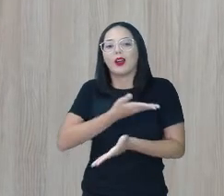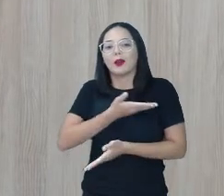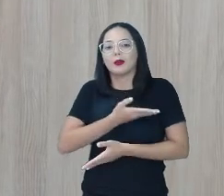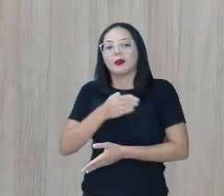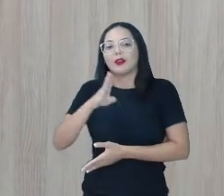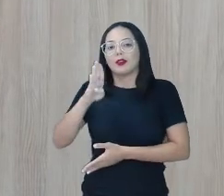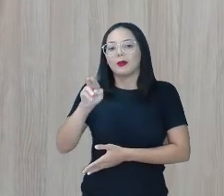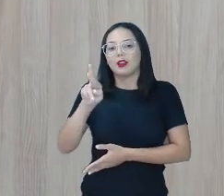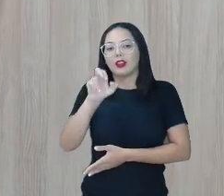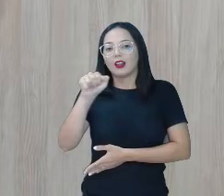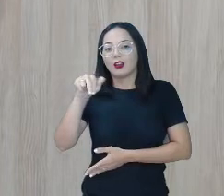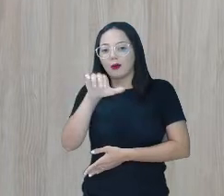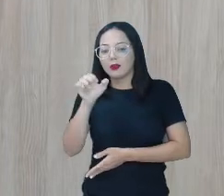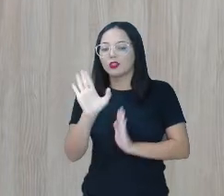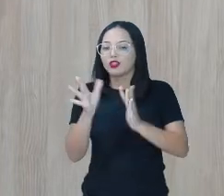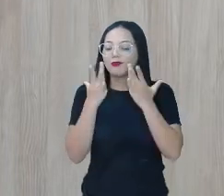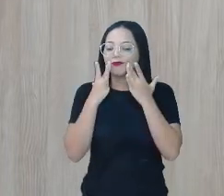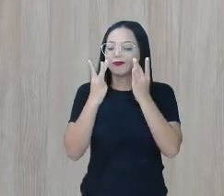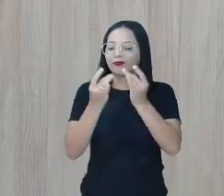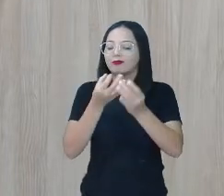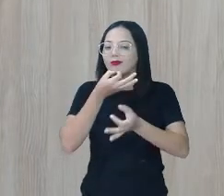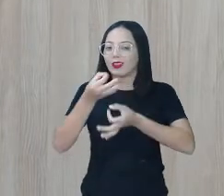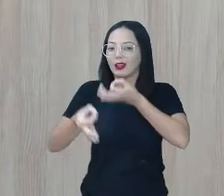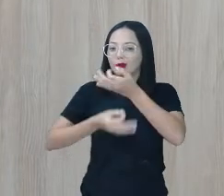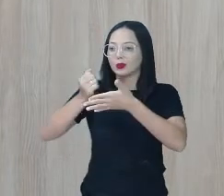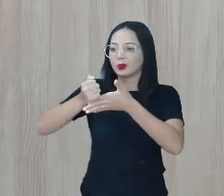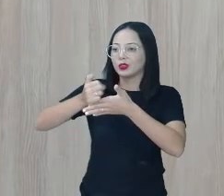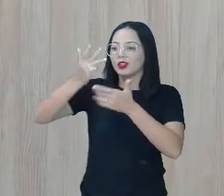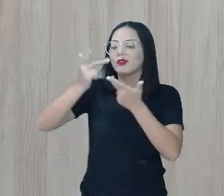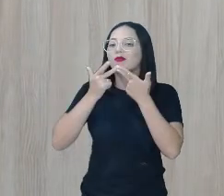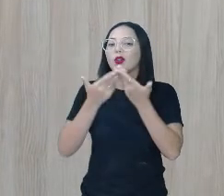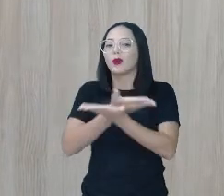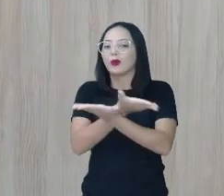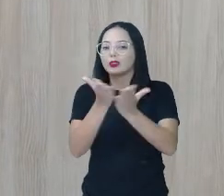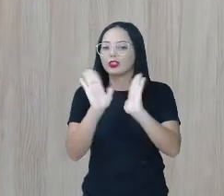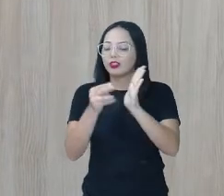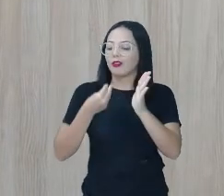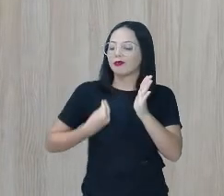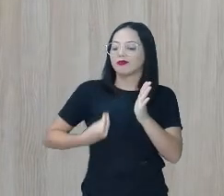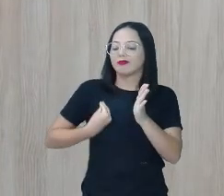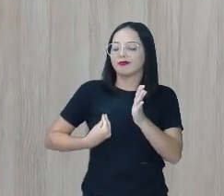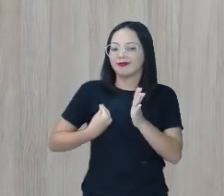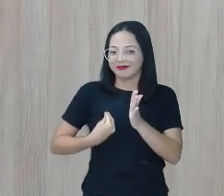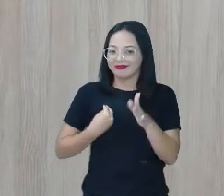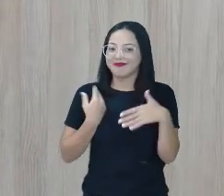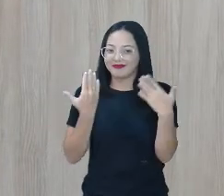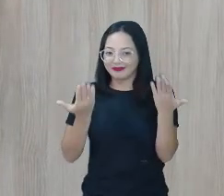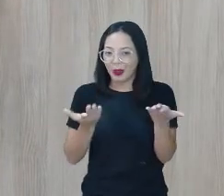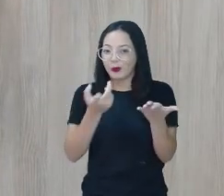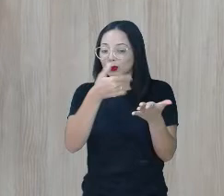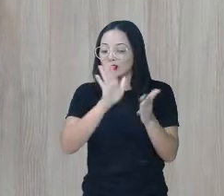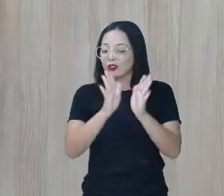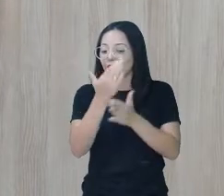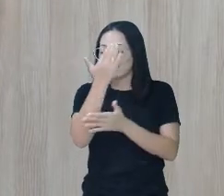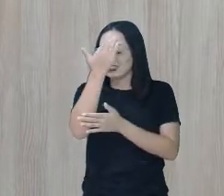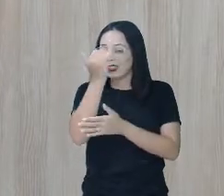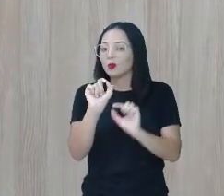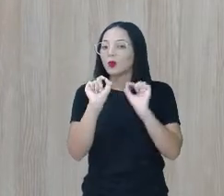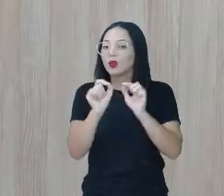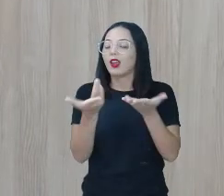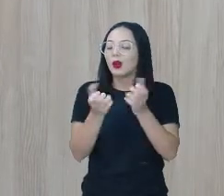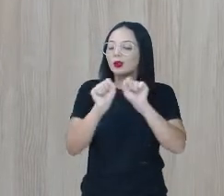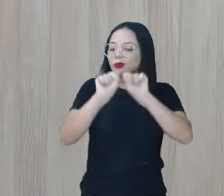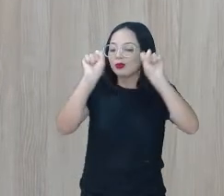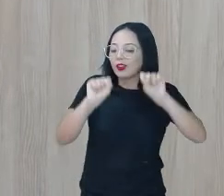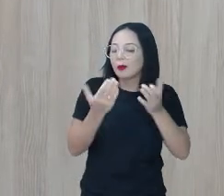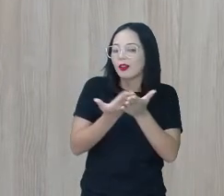Briane, ela já deve estar ligadinha aí no chat, falando com todo mundo que está aí presente, certo? Você sabe que o sistema